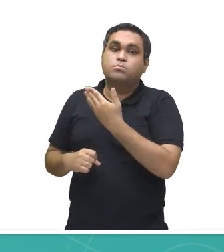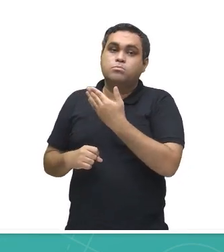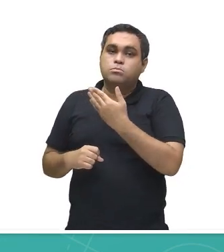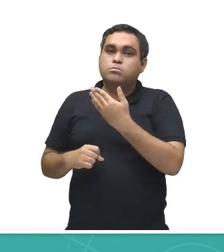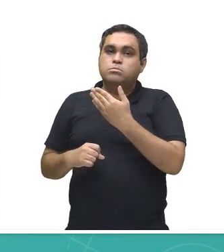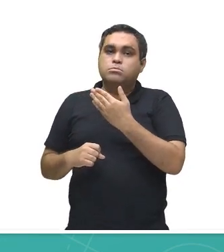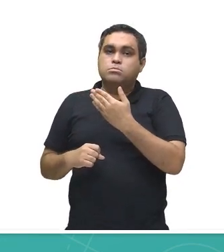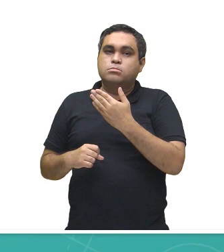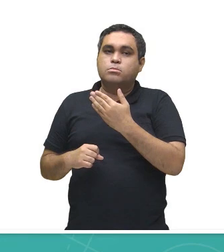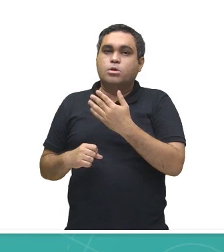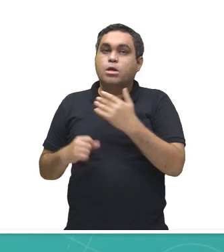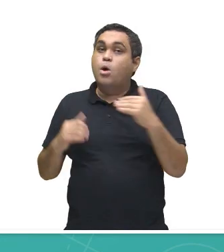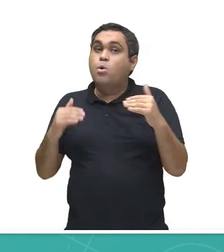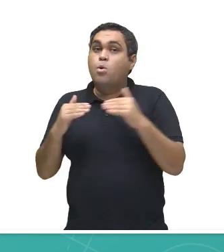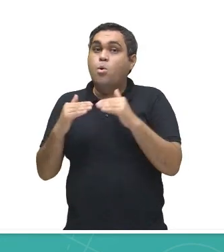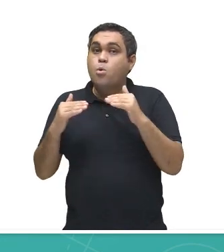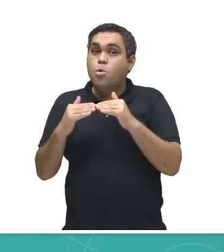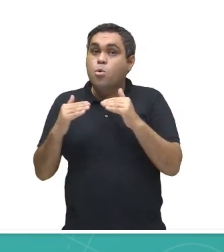de acordo